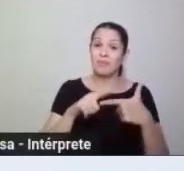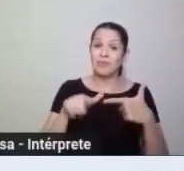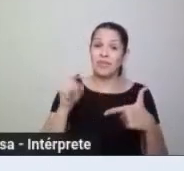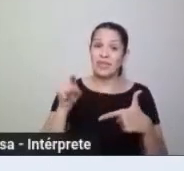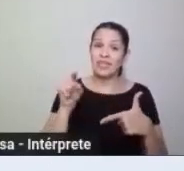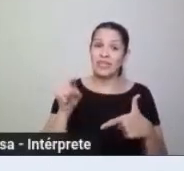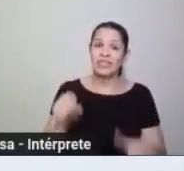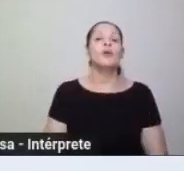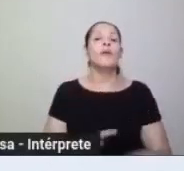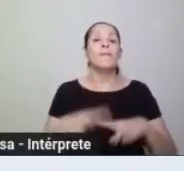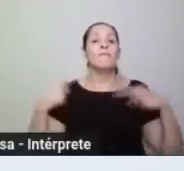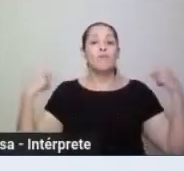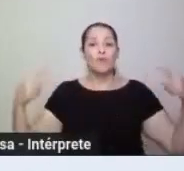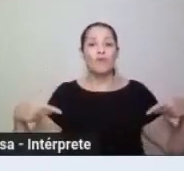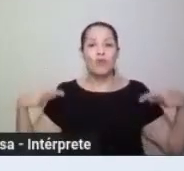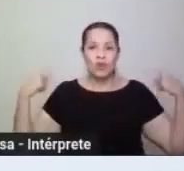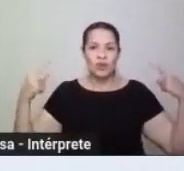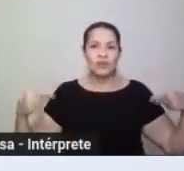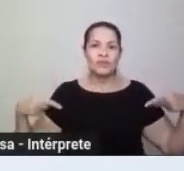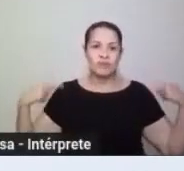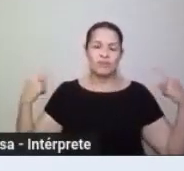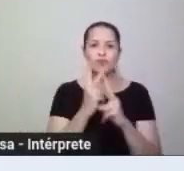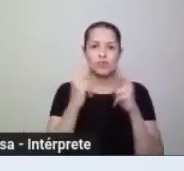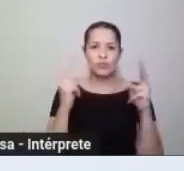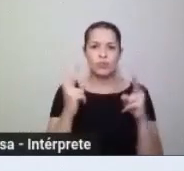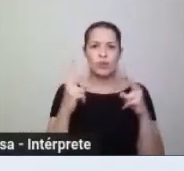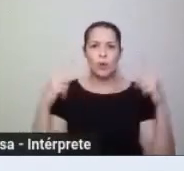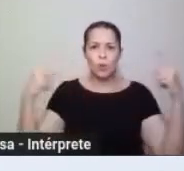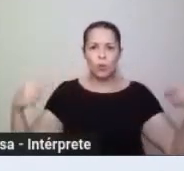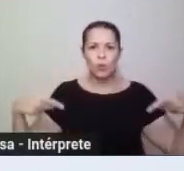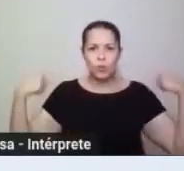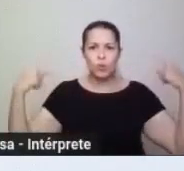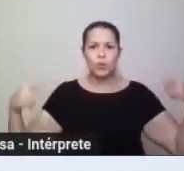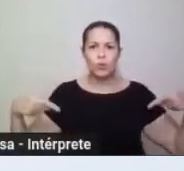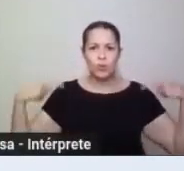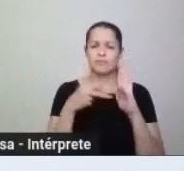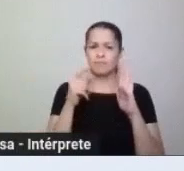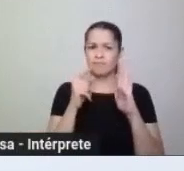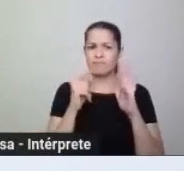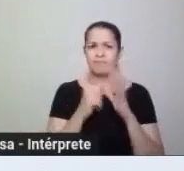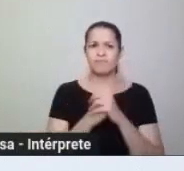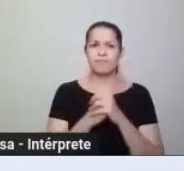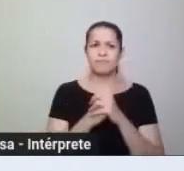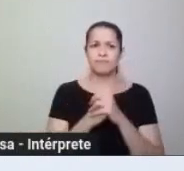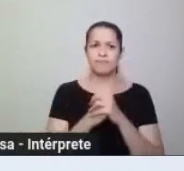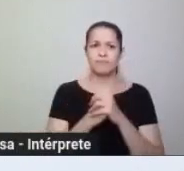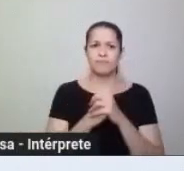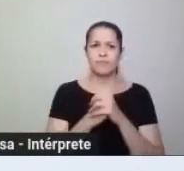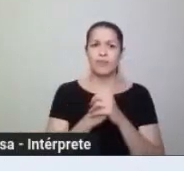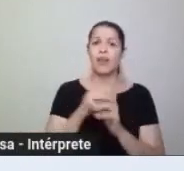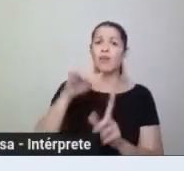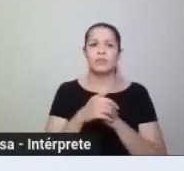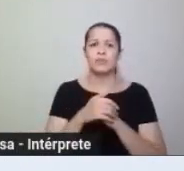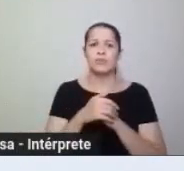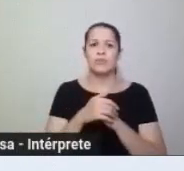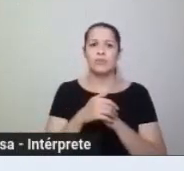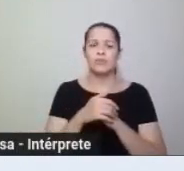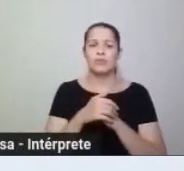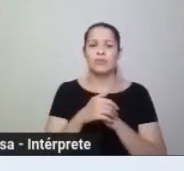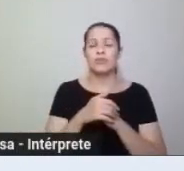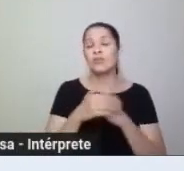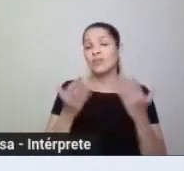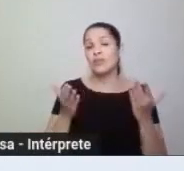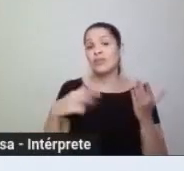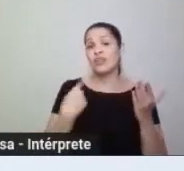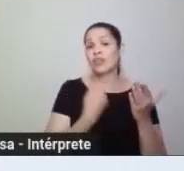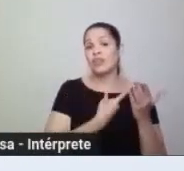Esse ventilador, ele é um calcanhar de Aquiles nosso aí. É um motor antigo, a gente trata